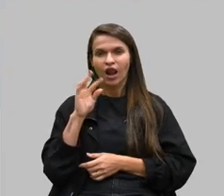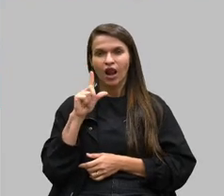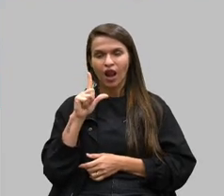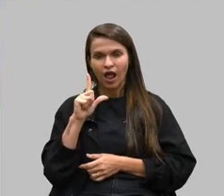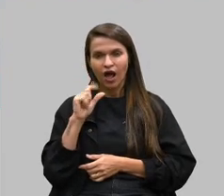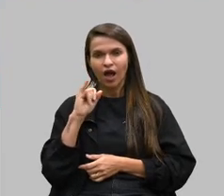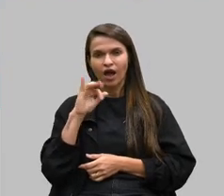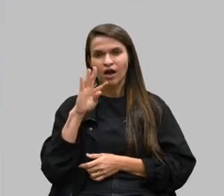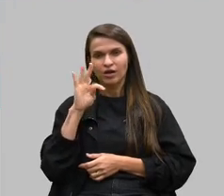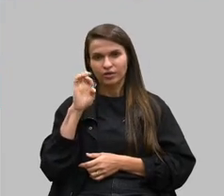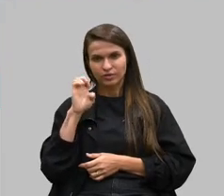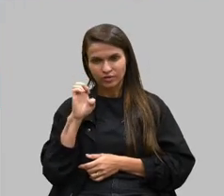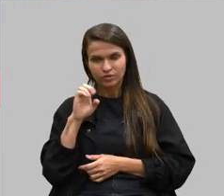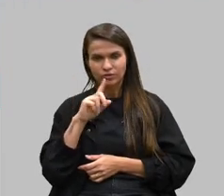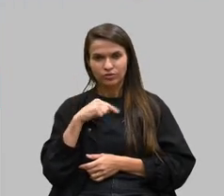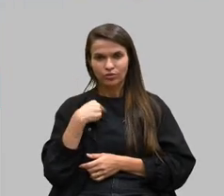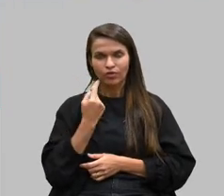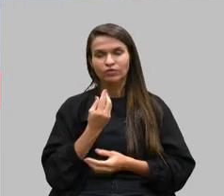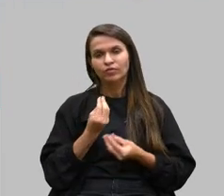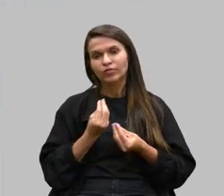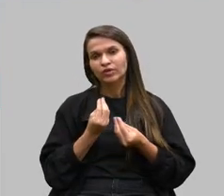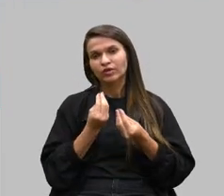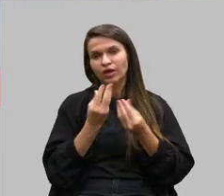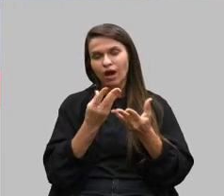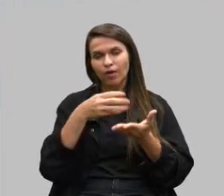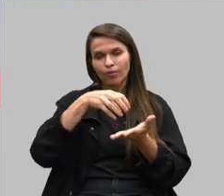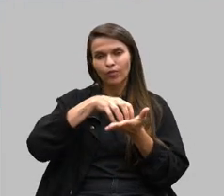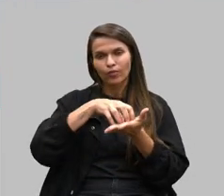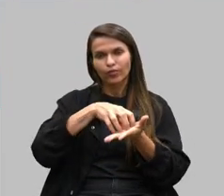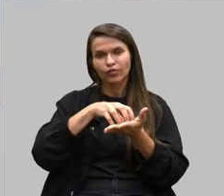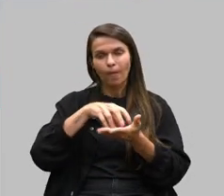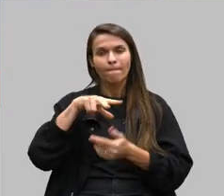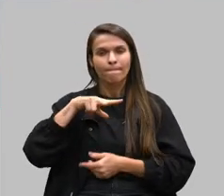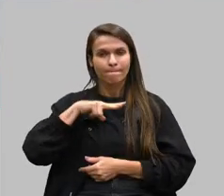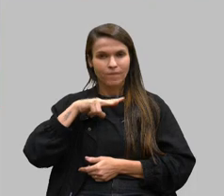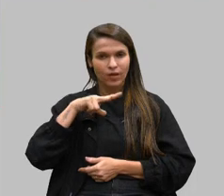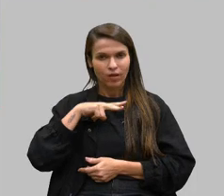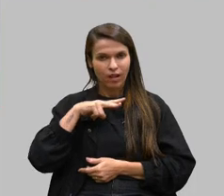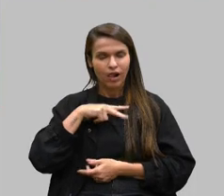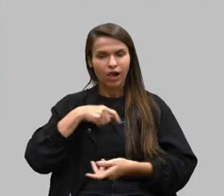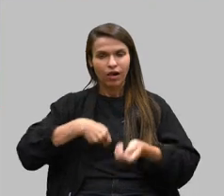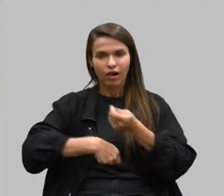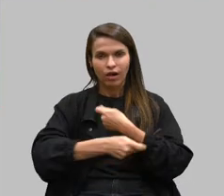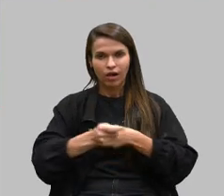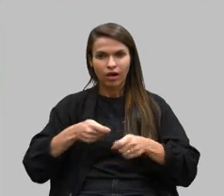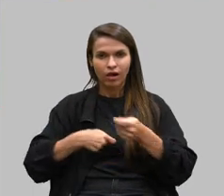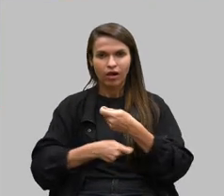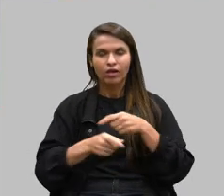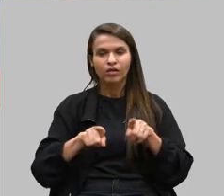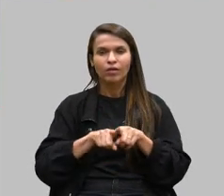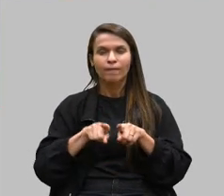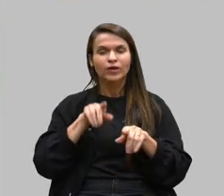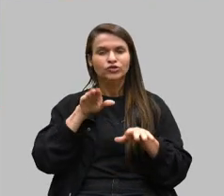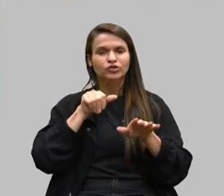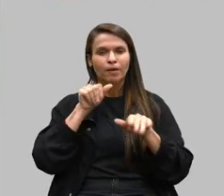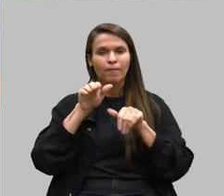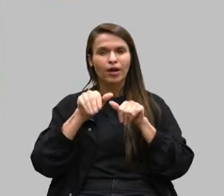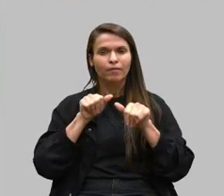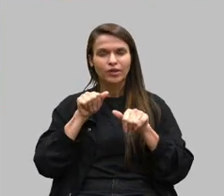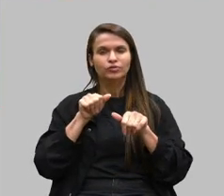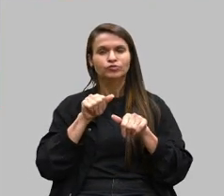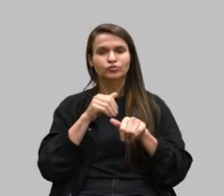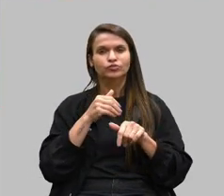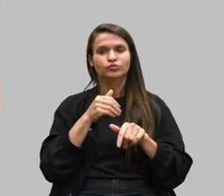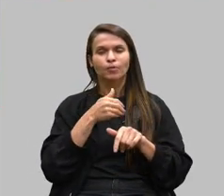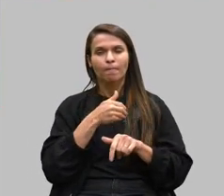nós iremos oferecer para o setor privado leilões e chamamentos públicos